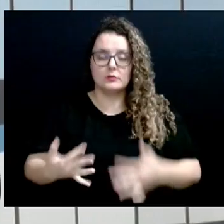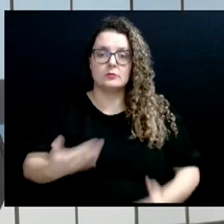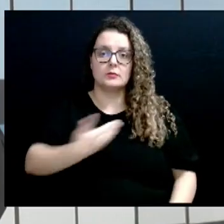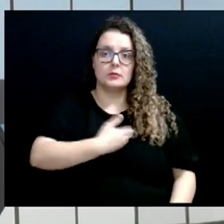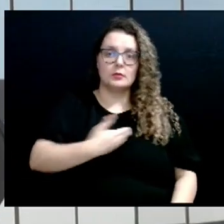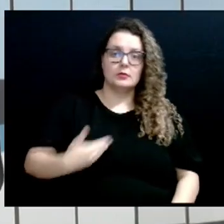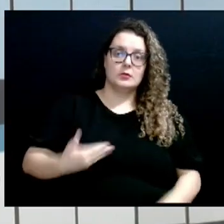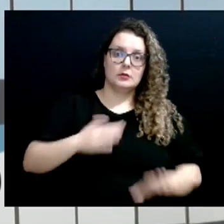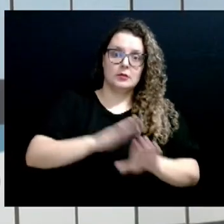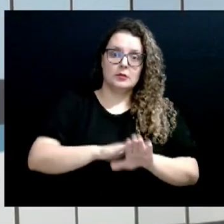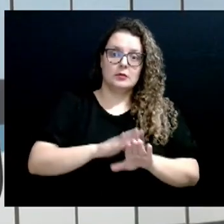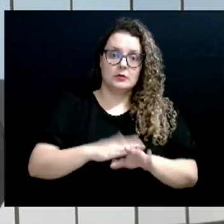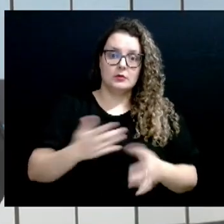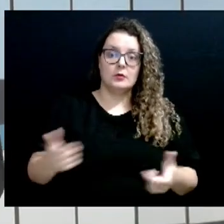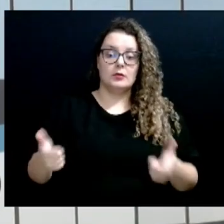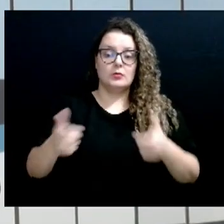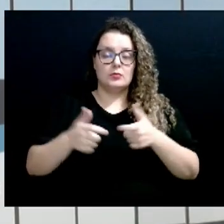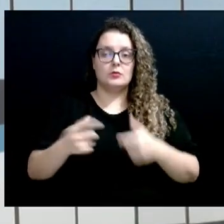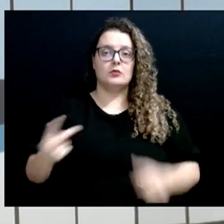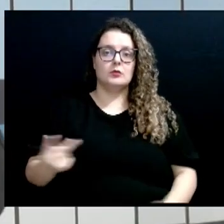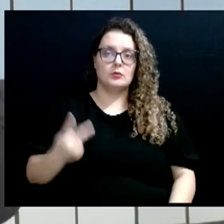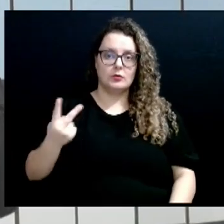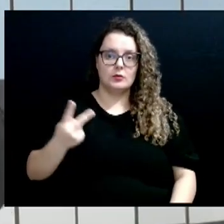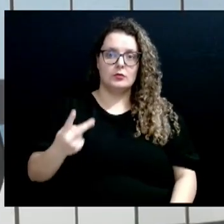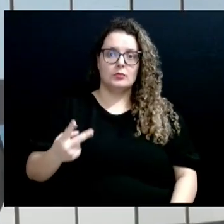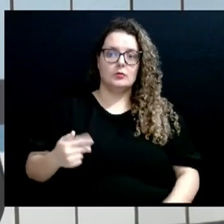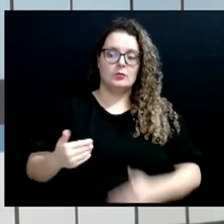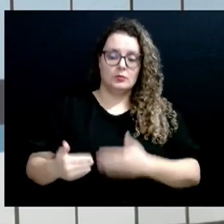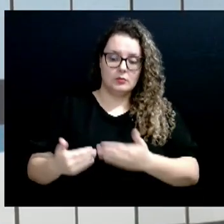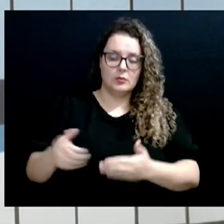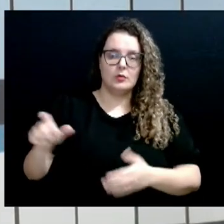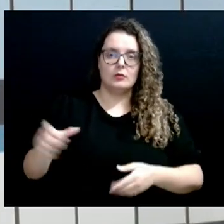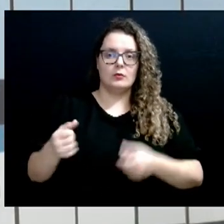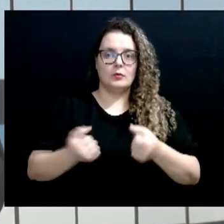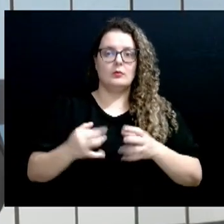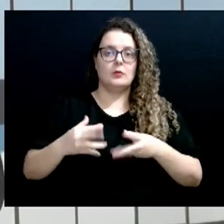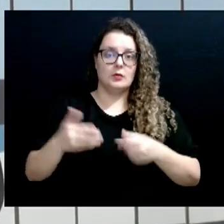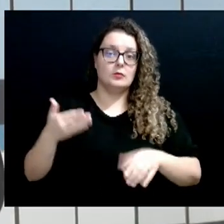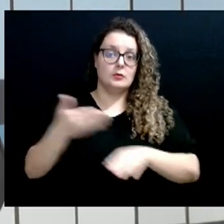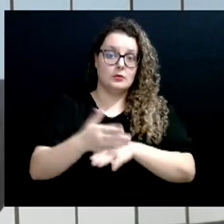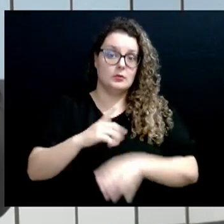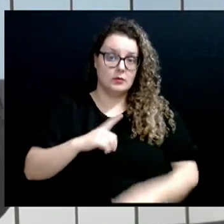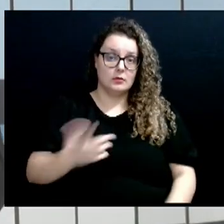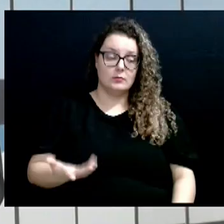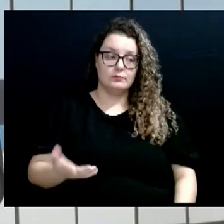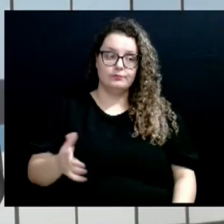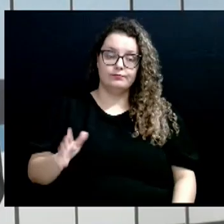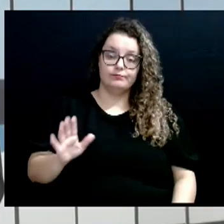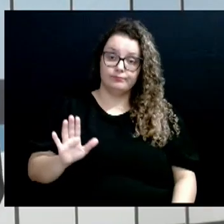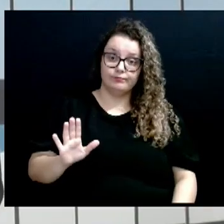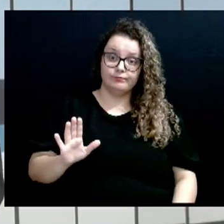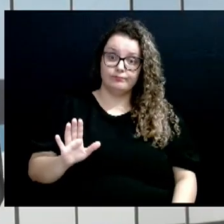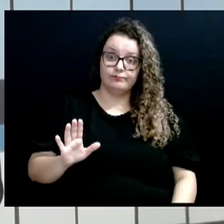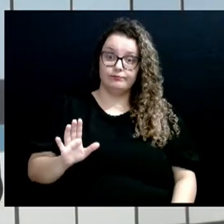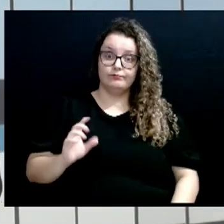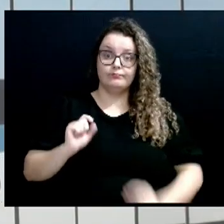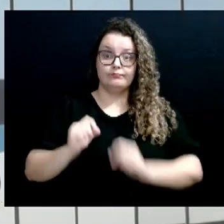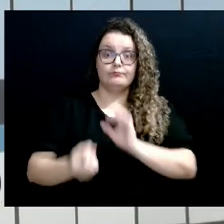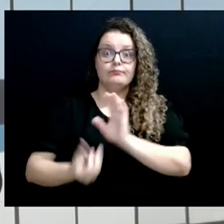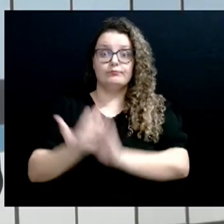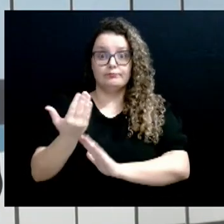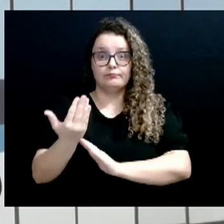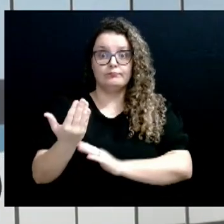é reduzir o valor do processo de habilitação para que todos tenham acesso. Mas quem criou o processo de habilitação foi o próprio